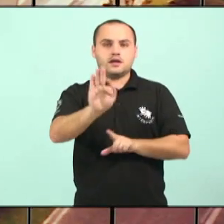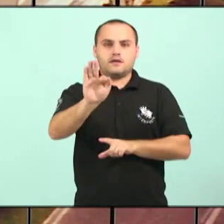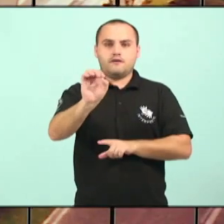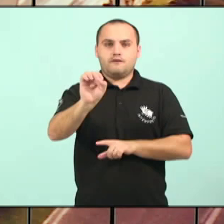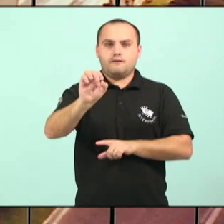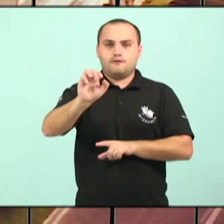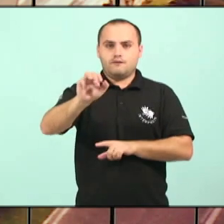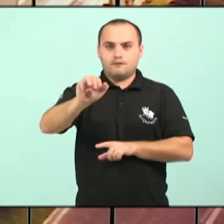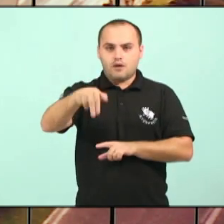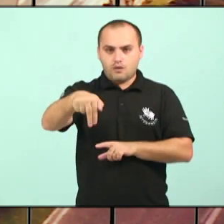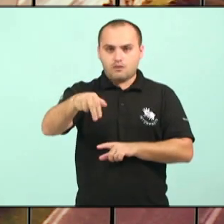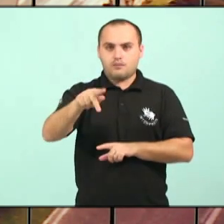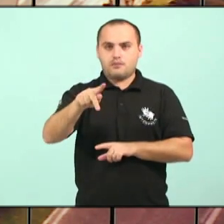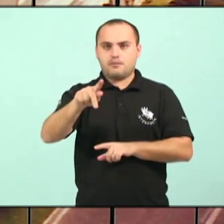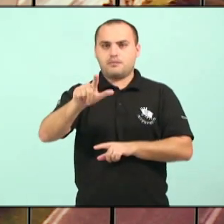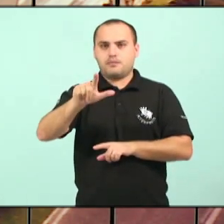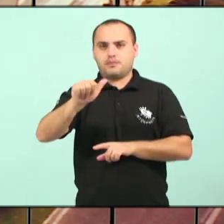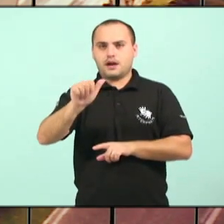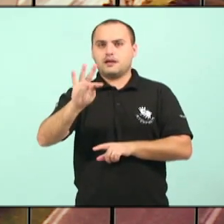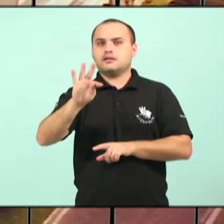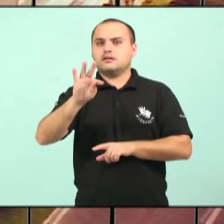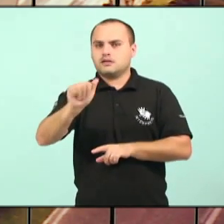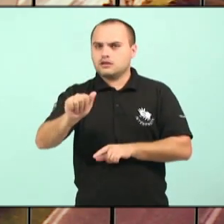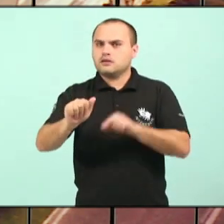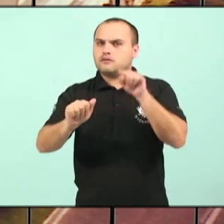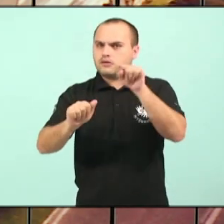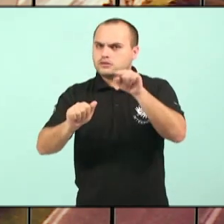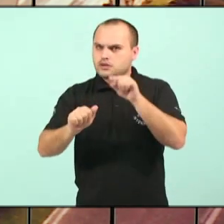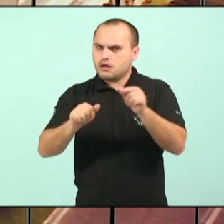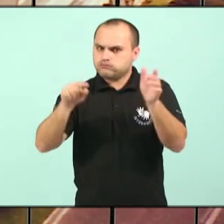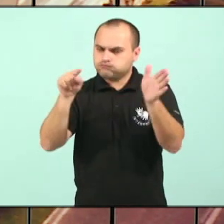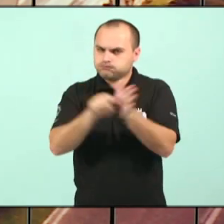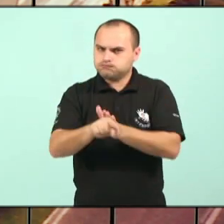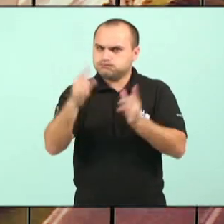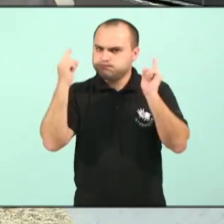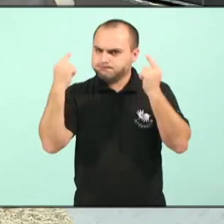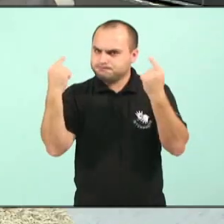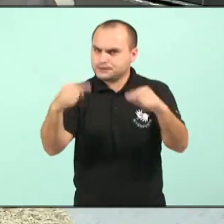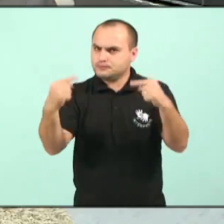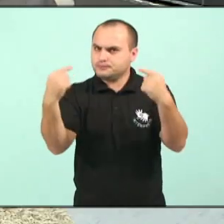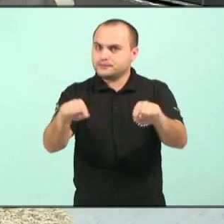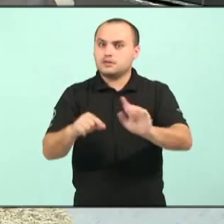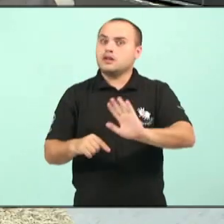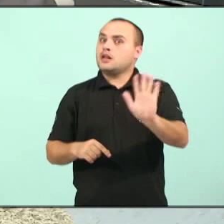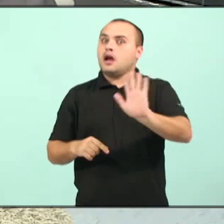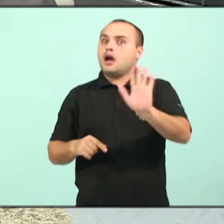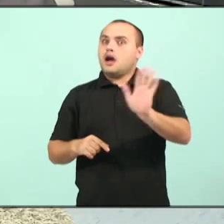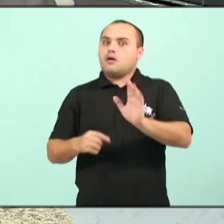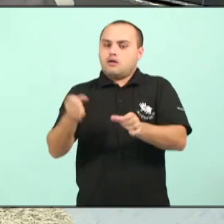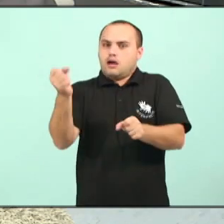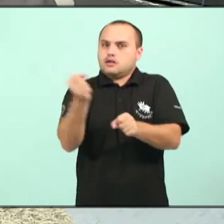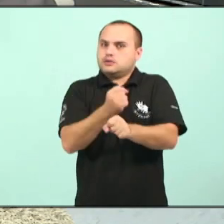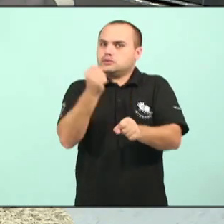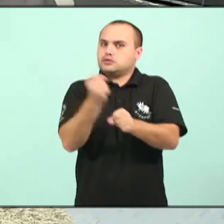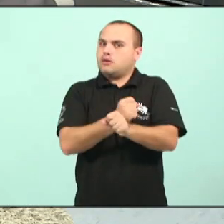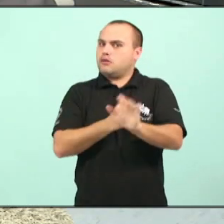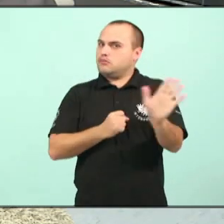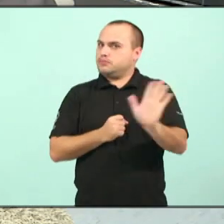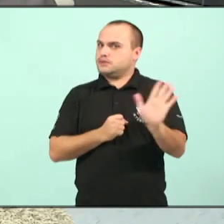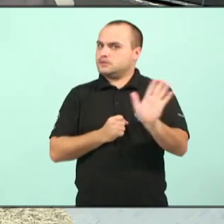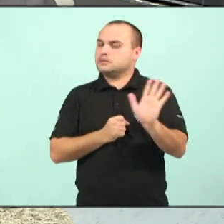foi uma pessoa bastante crítica com relação... Não às obras, diga-se de passagem, a serem